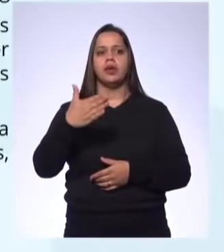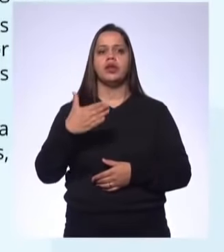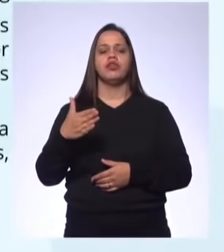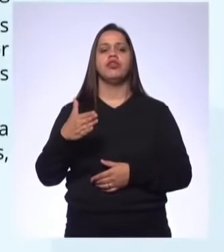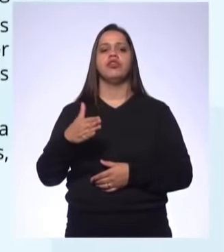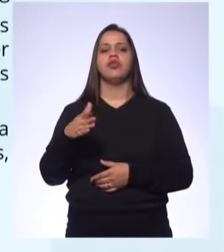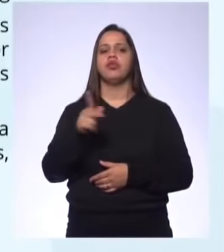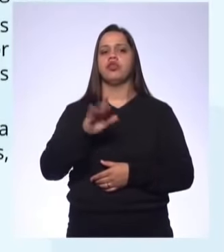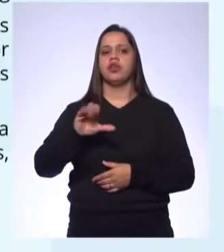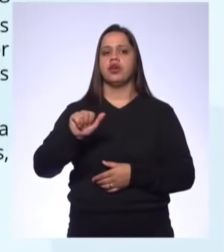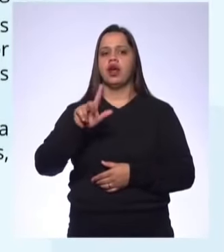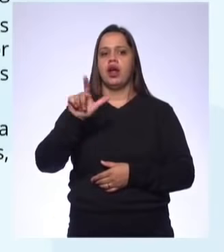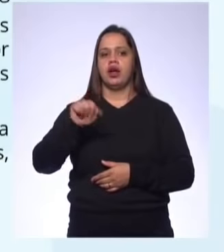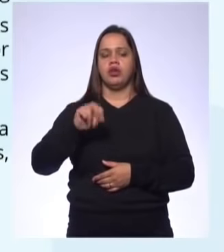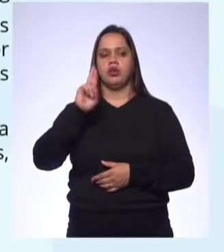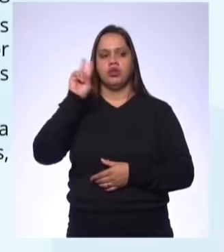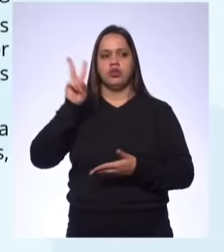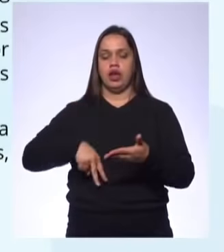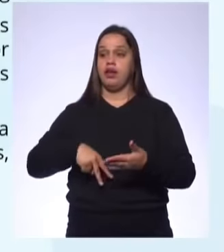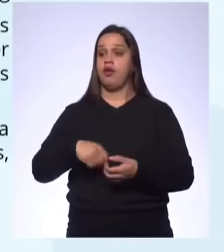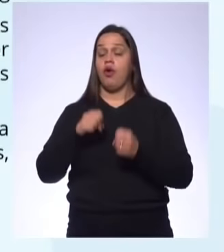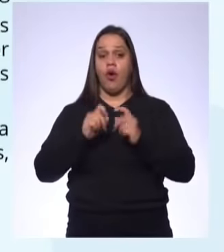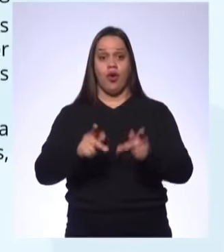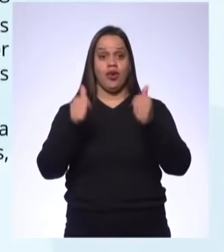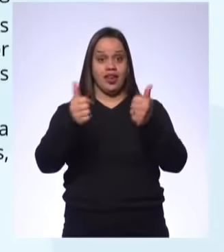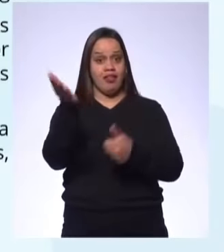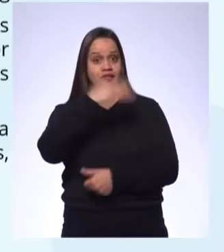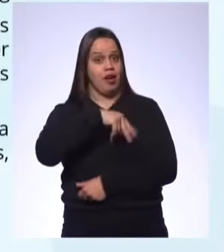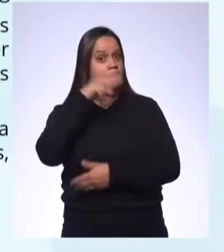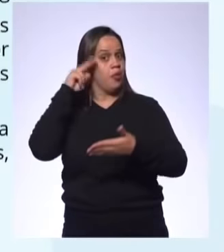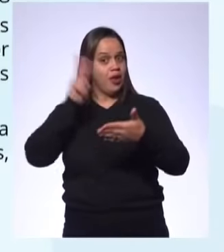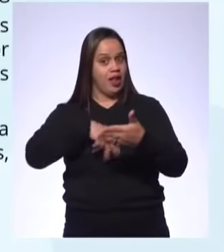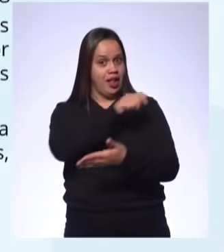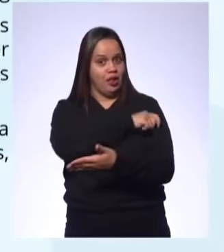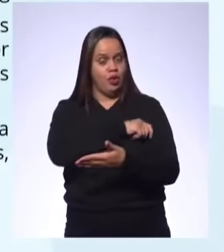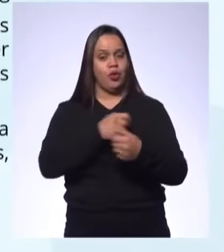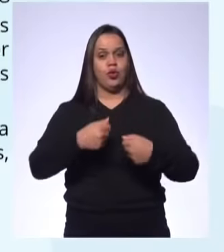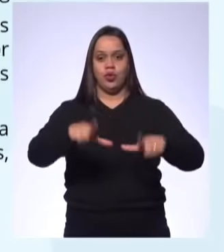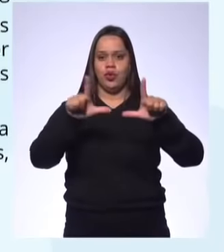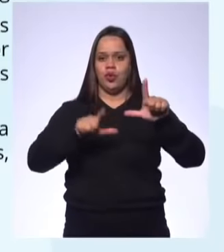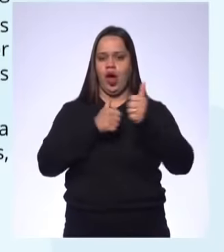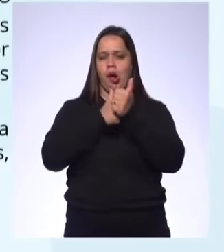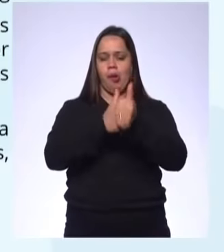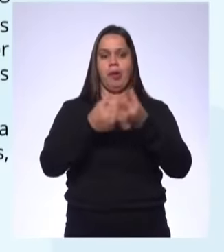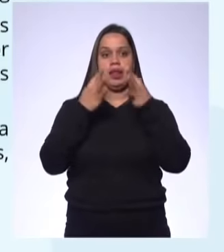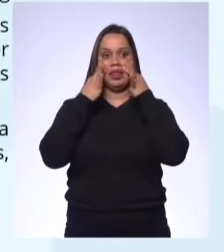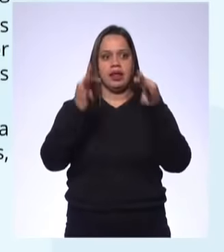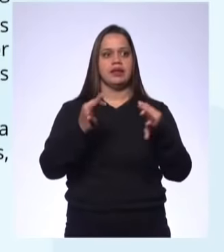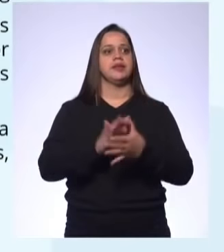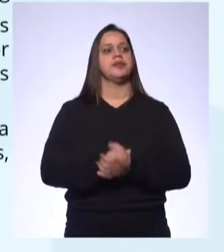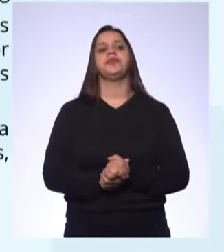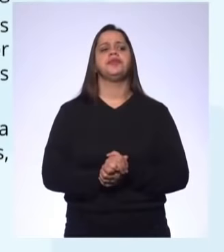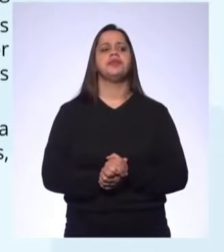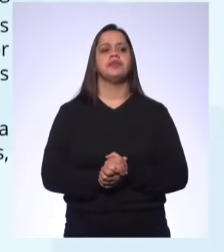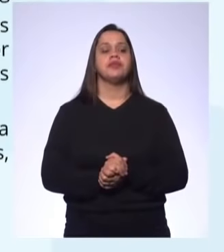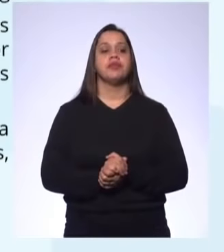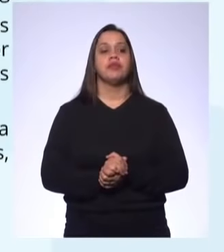faça a leitura. Vamos ler, garotada, de olho na tela e atenção!